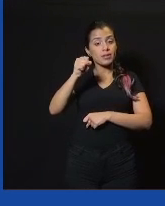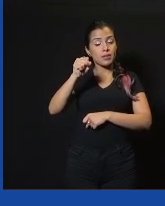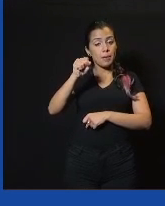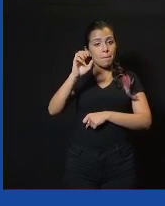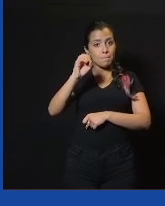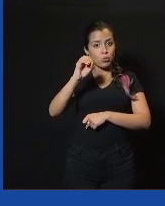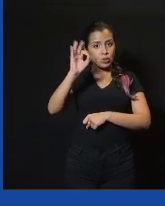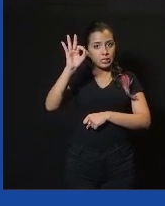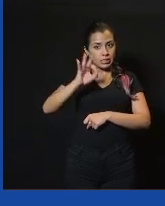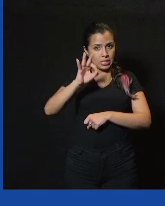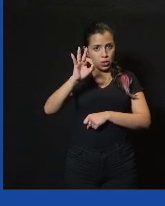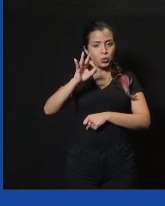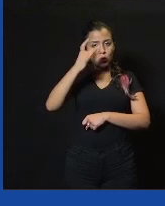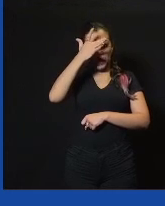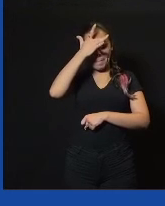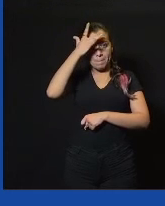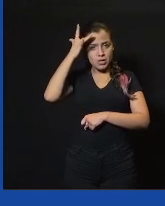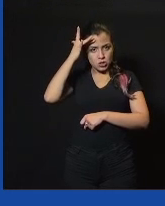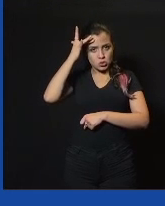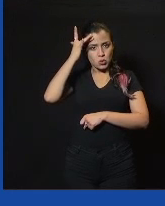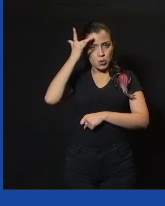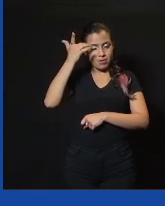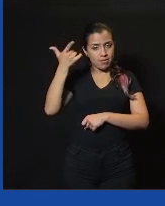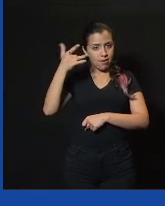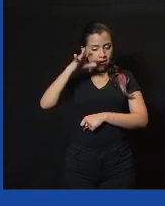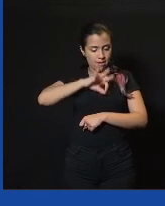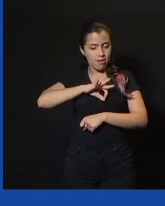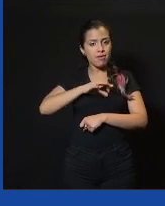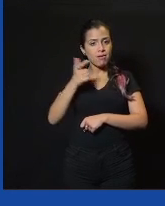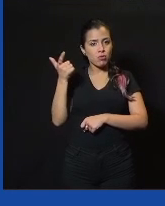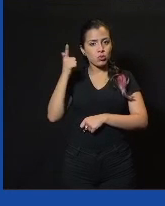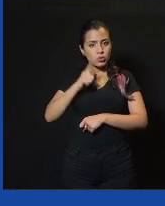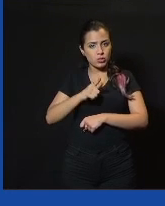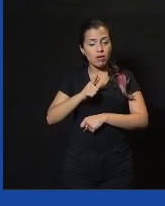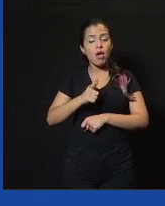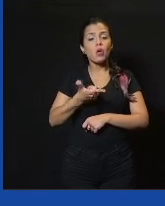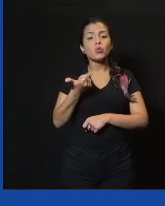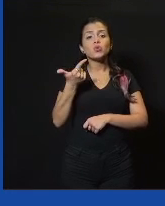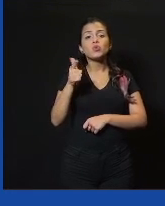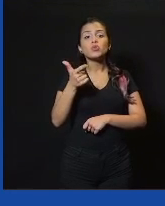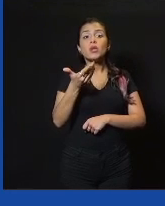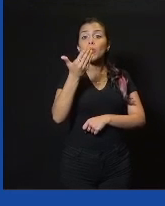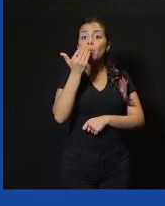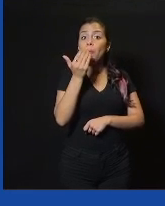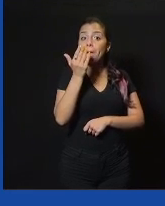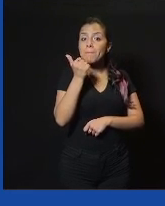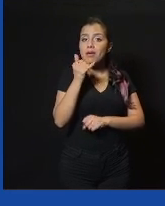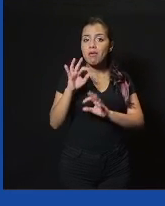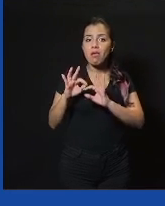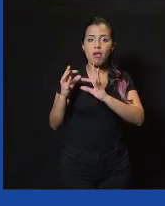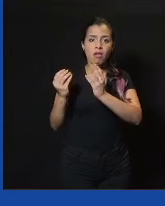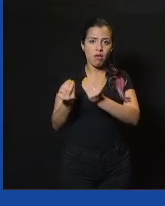de organizações como a CUFA não conseguiriam ter garantido a comida das suas famílias.